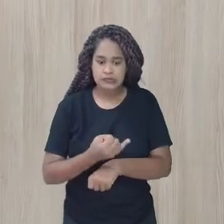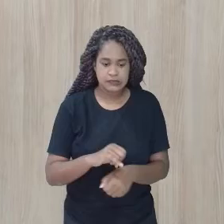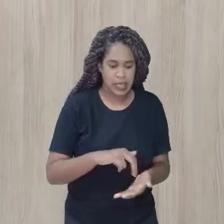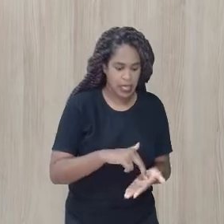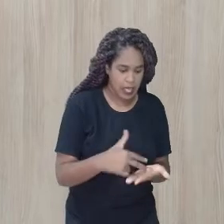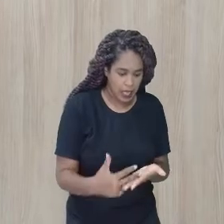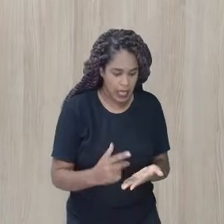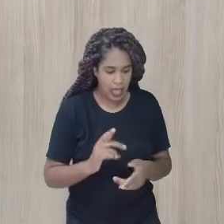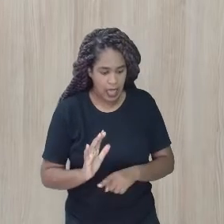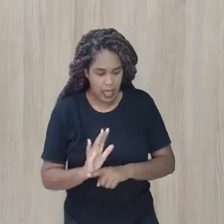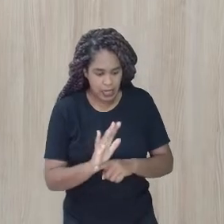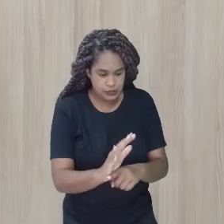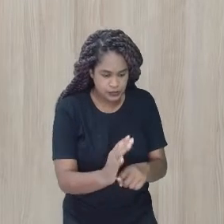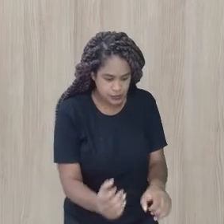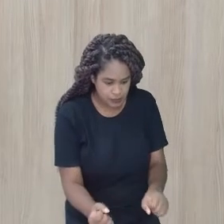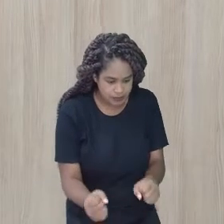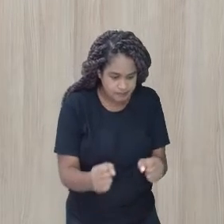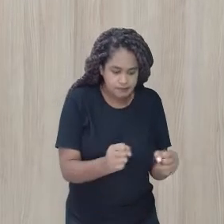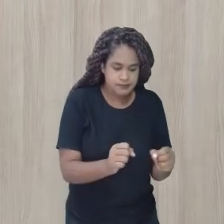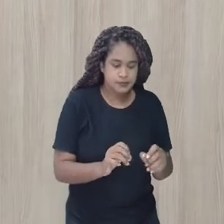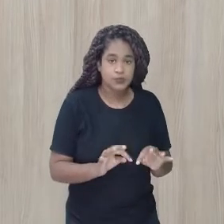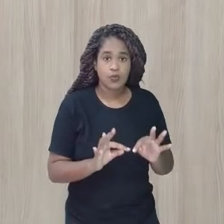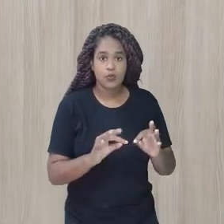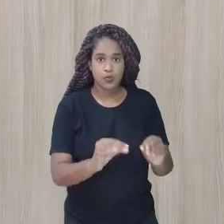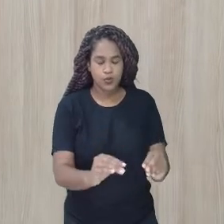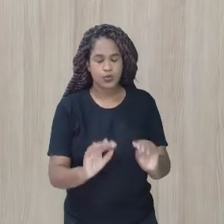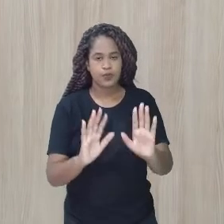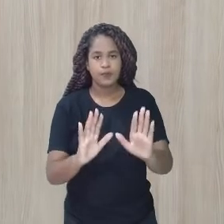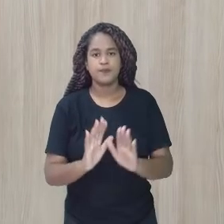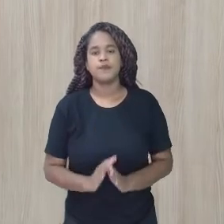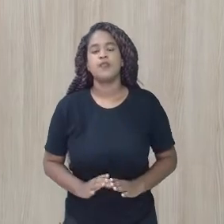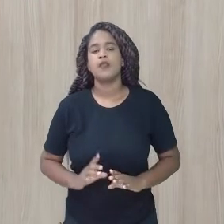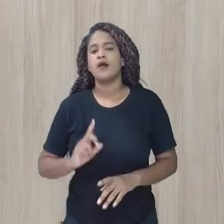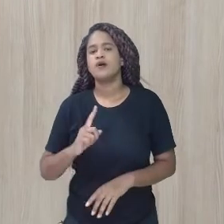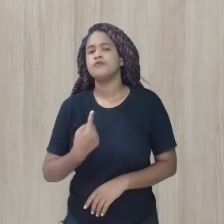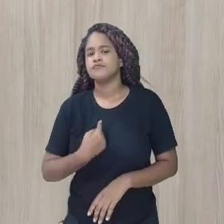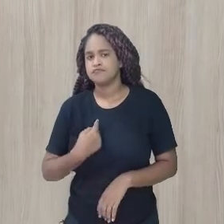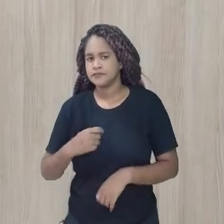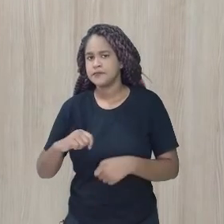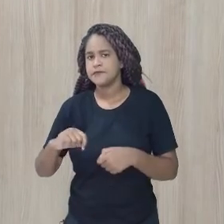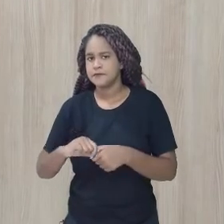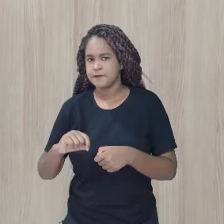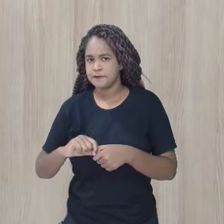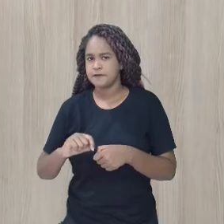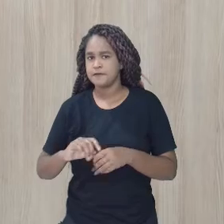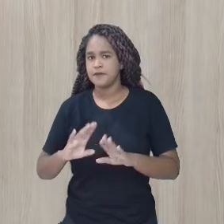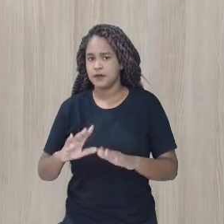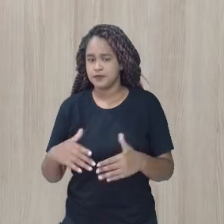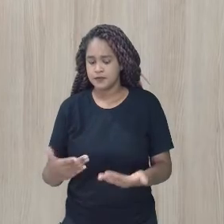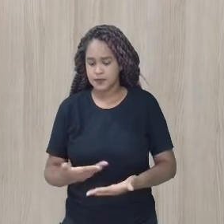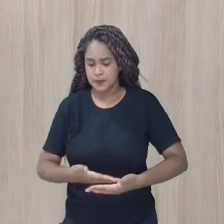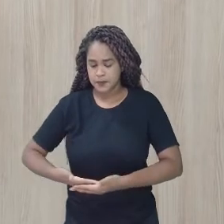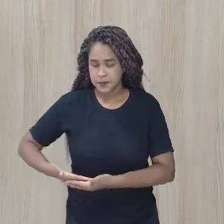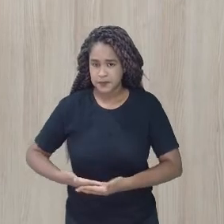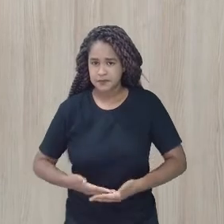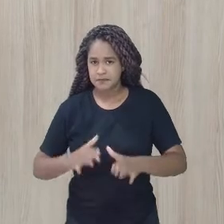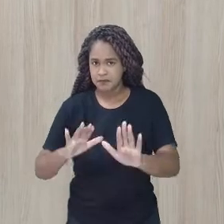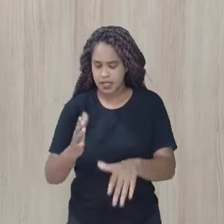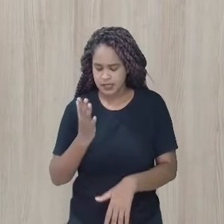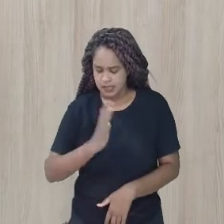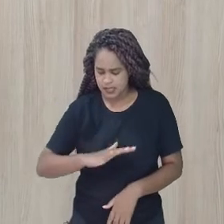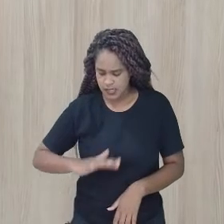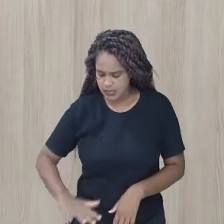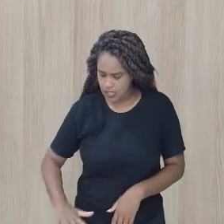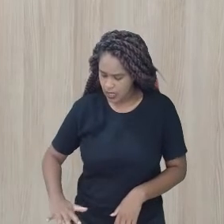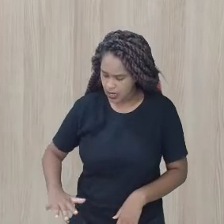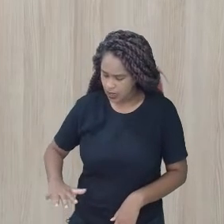levanta. Fazemos tudo isso quando a criança ainda é bebê. Mas quando ele vai crescendo,